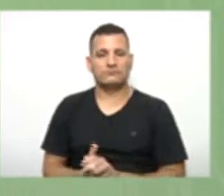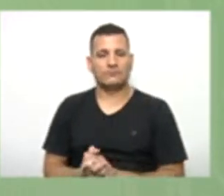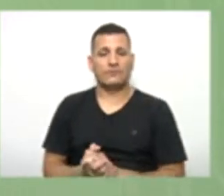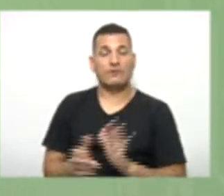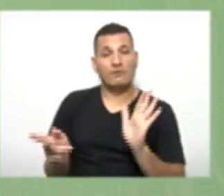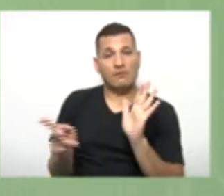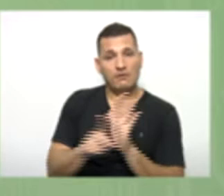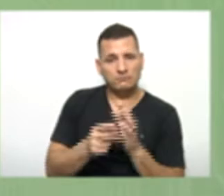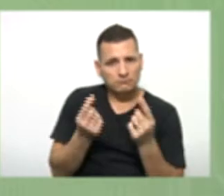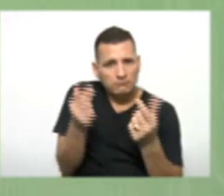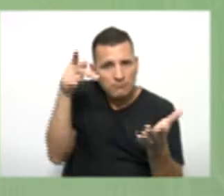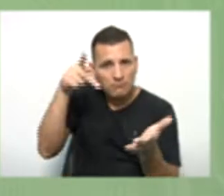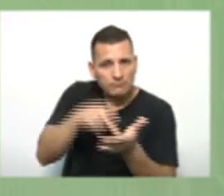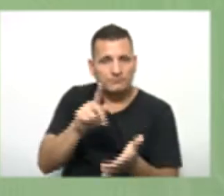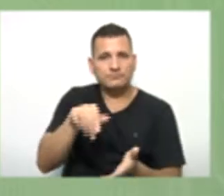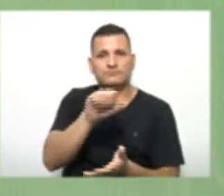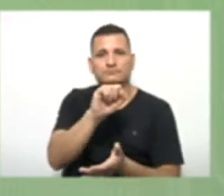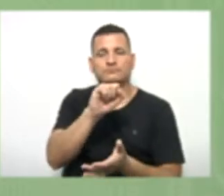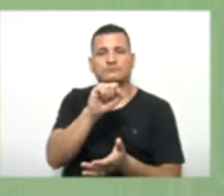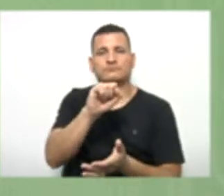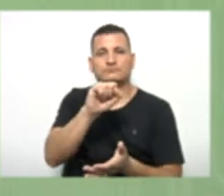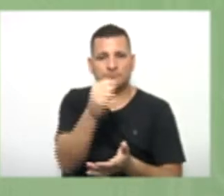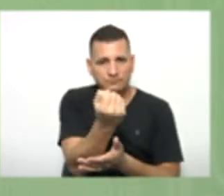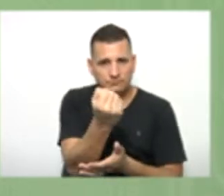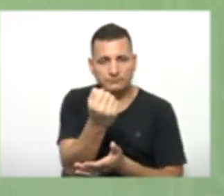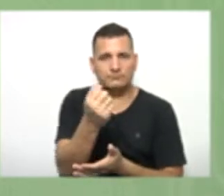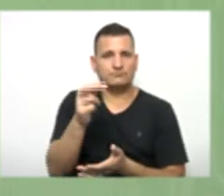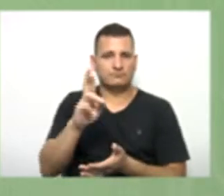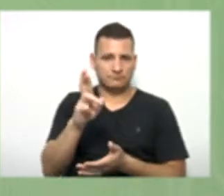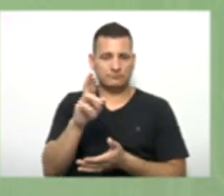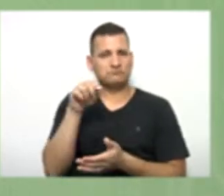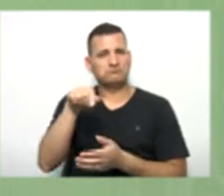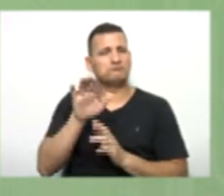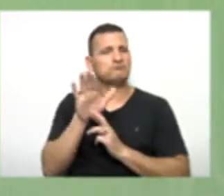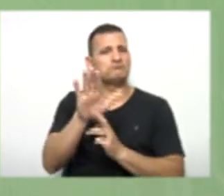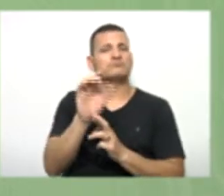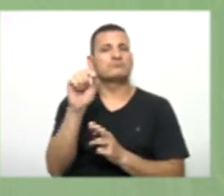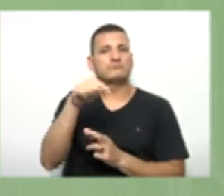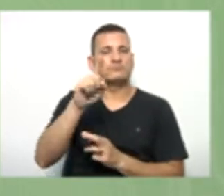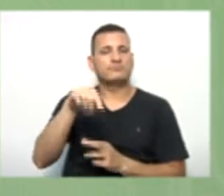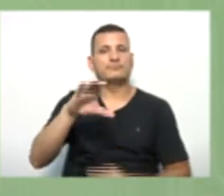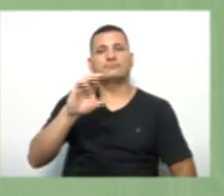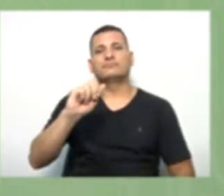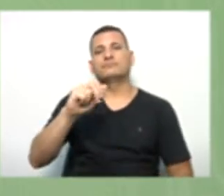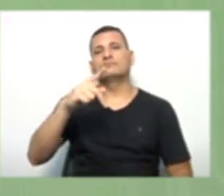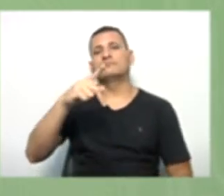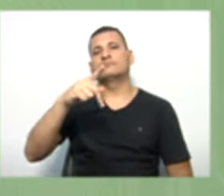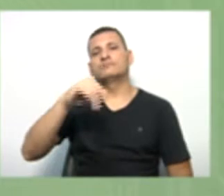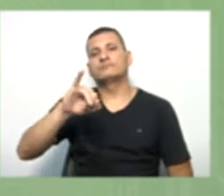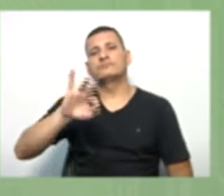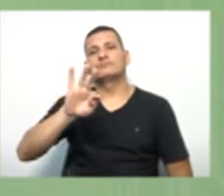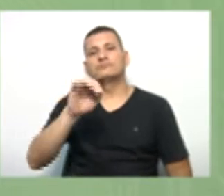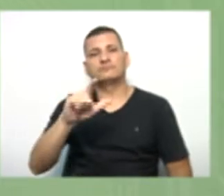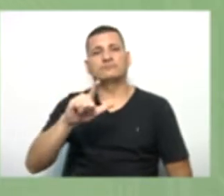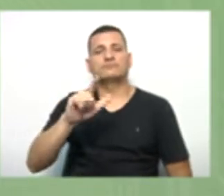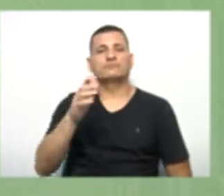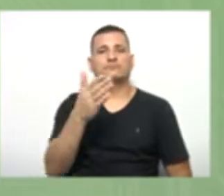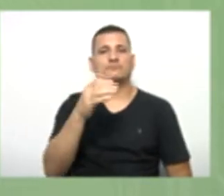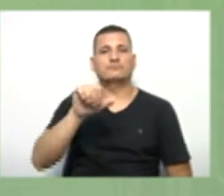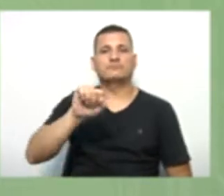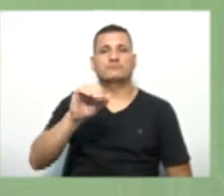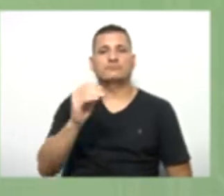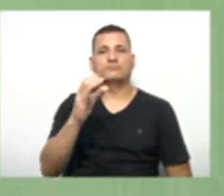de R$8.000, que é representado por quê? É representado pelo capital social. O que é o